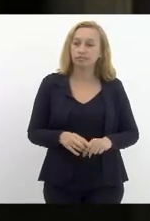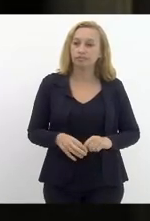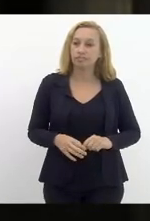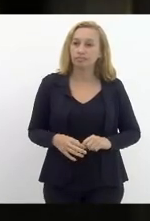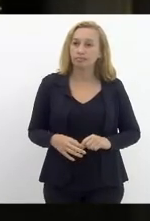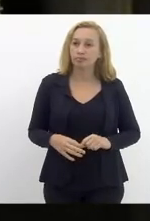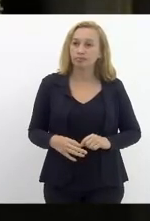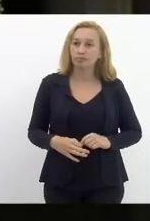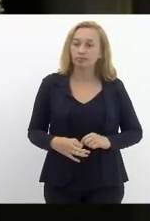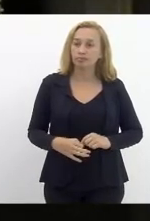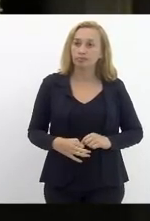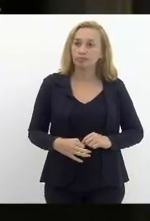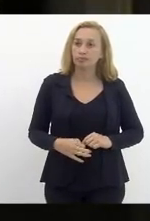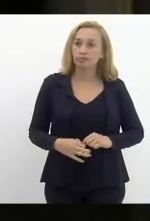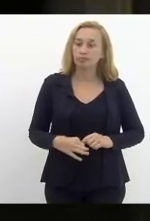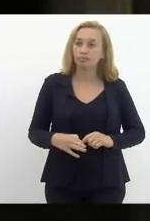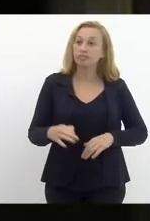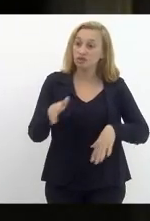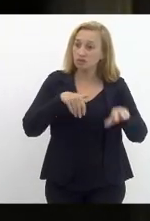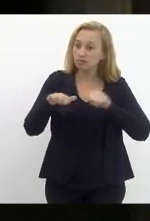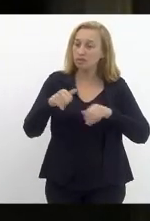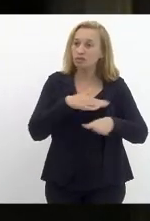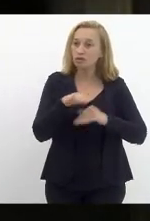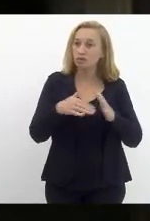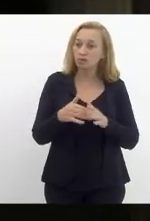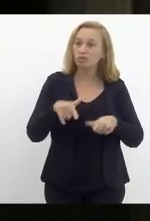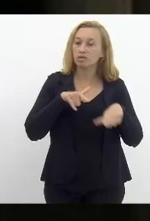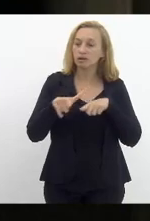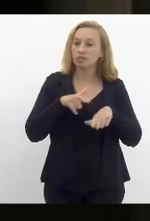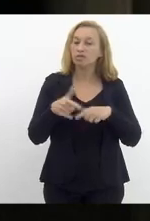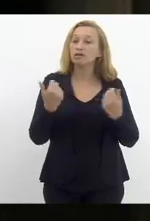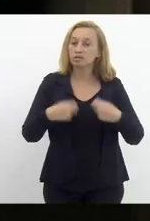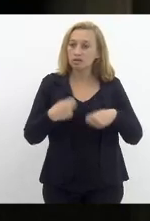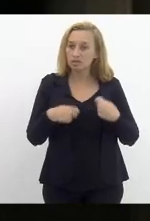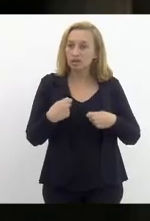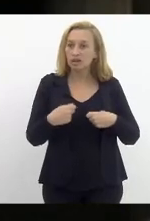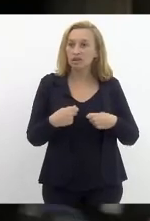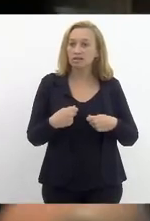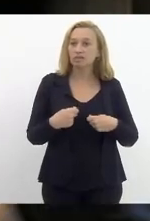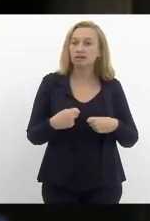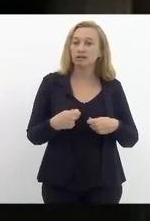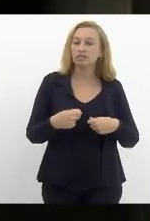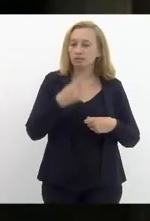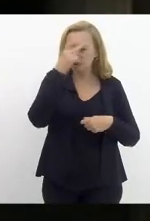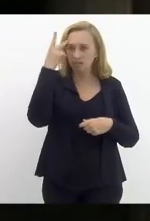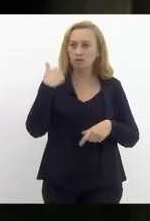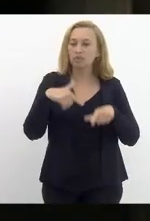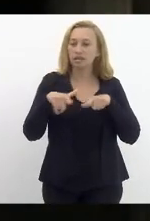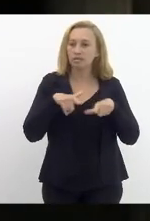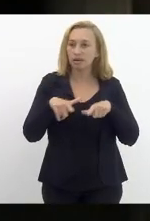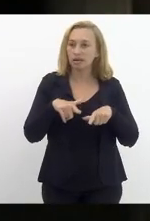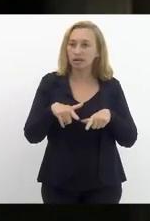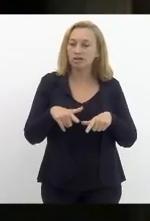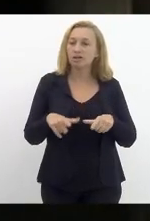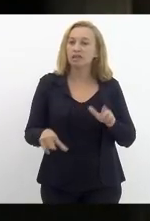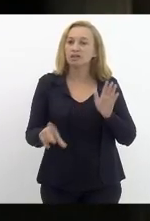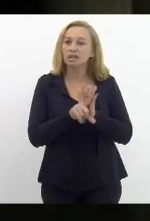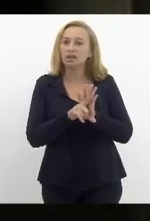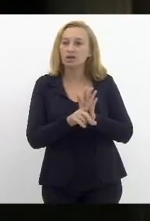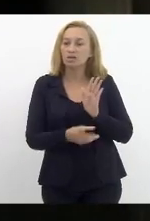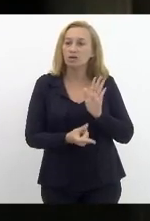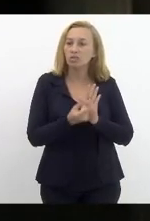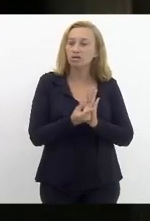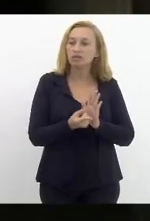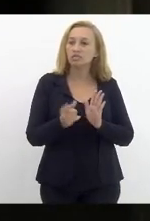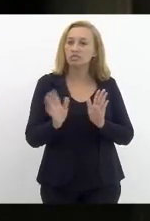o pessoal para dentro. Há uma necessidade muito grande de pessoal. Essa lei orgânica que vai ser votada, ela entrou